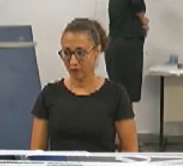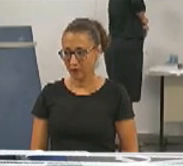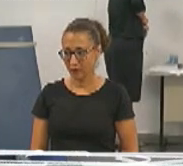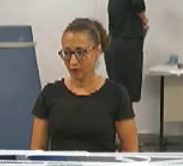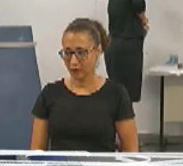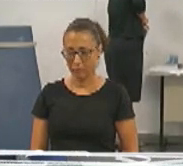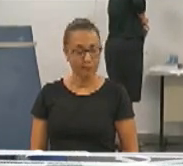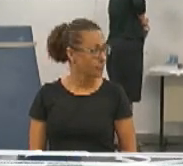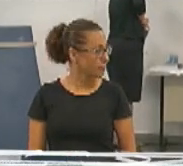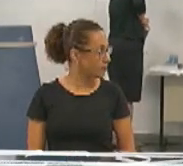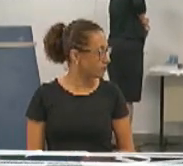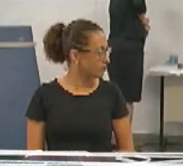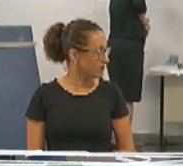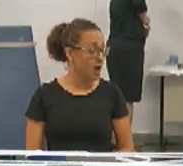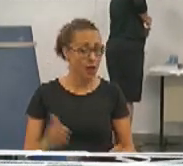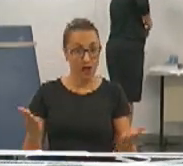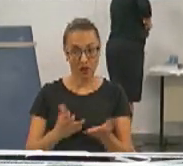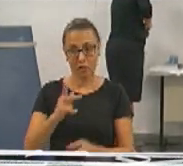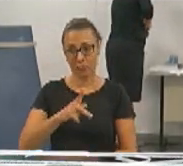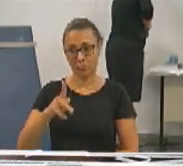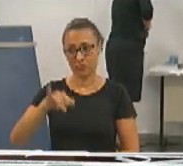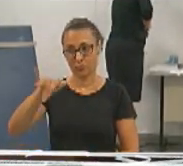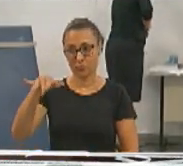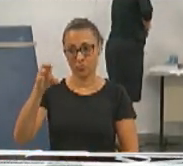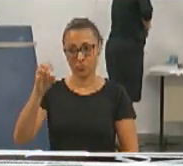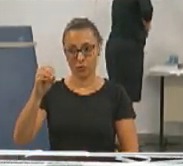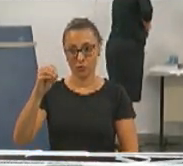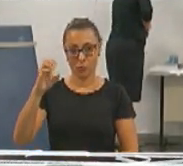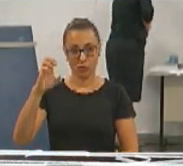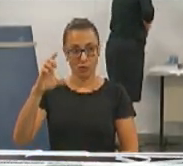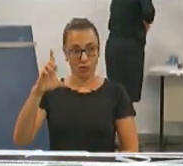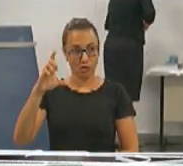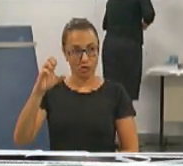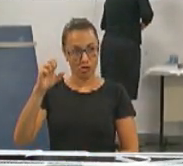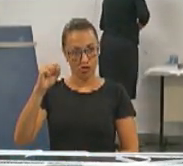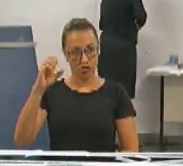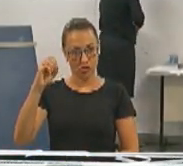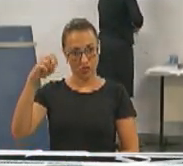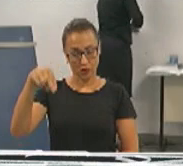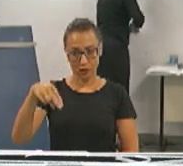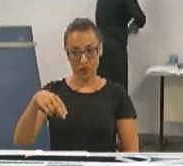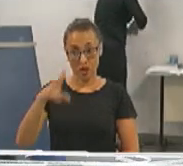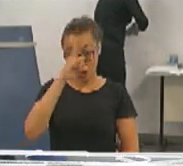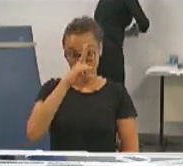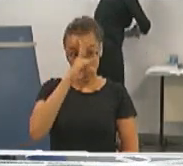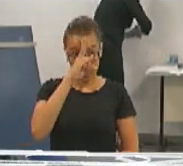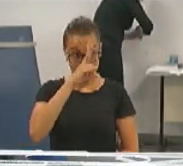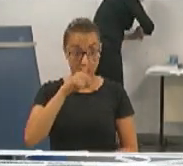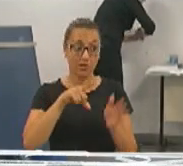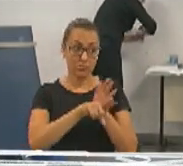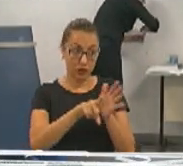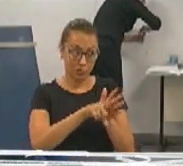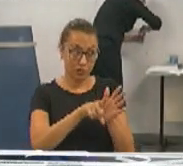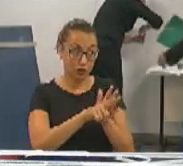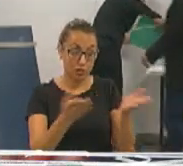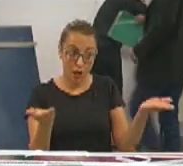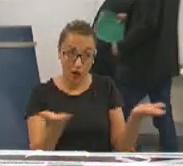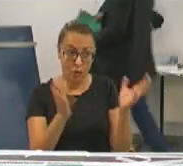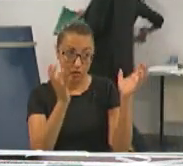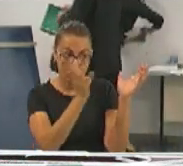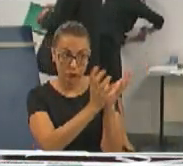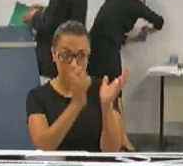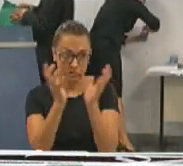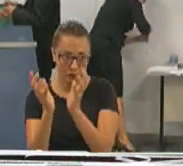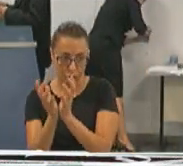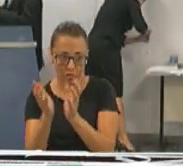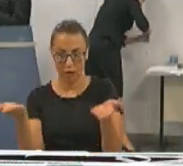Pela ordem, então, professor Joelson. Eu queria lembrar que as perguntas estão sendo feitas neste bloco para a